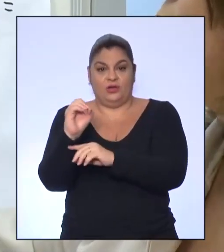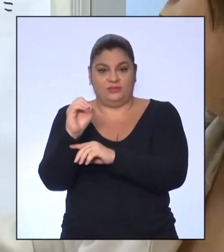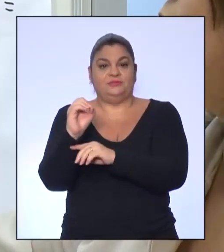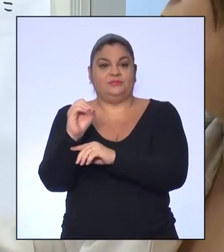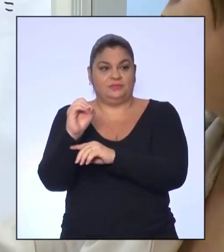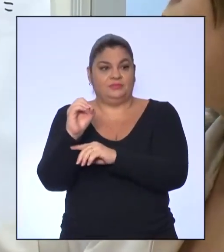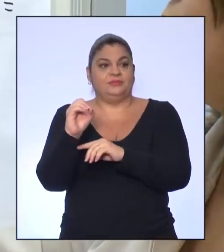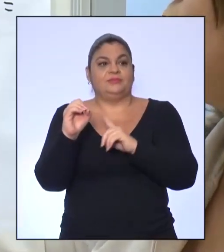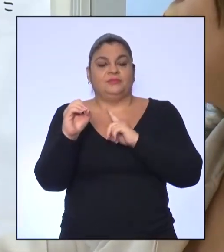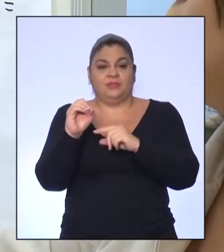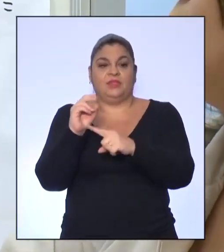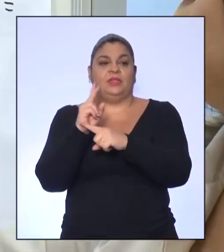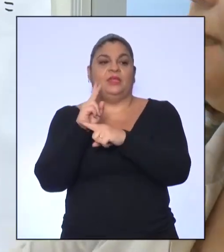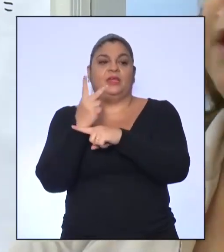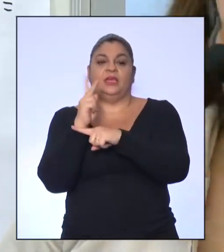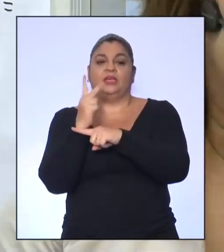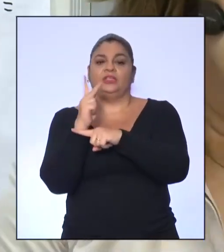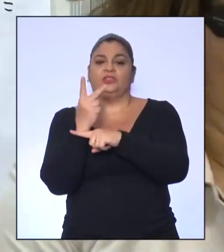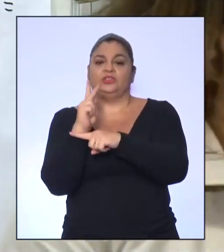O. O que fica? H2O.